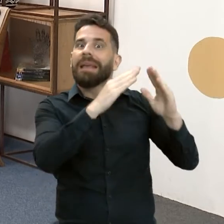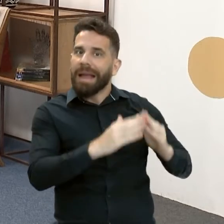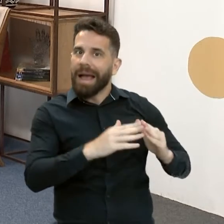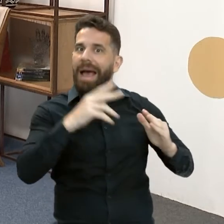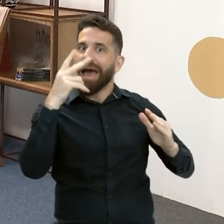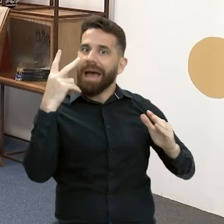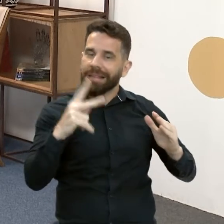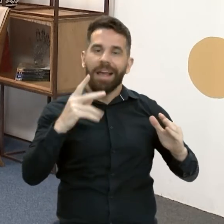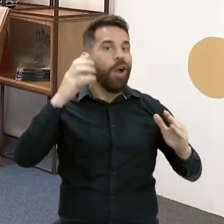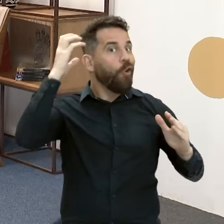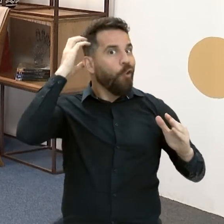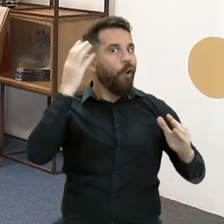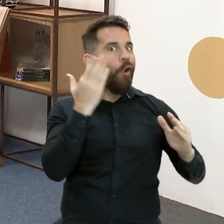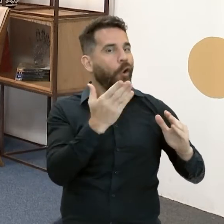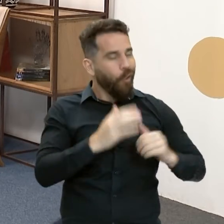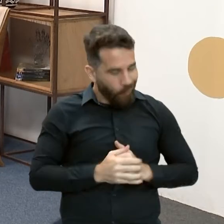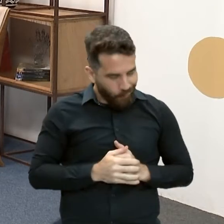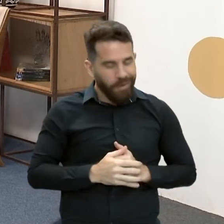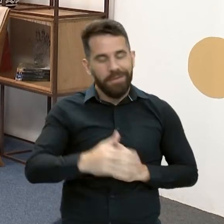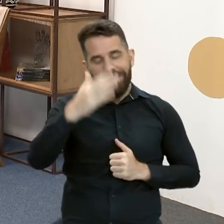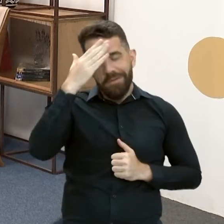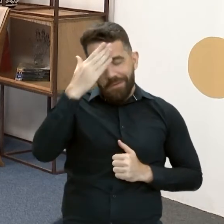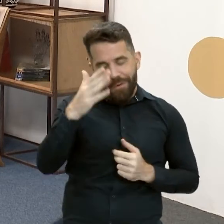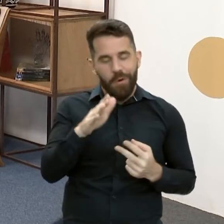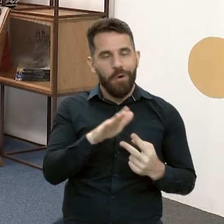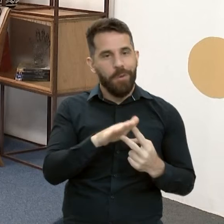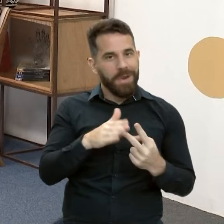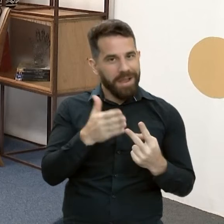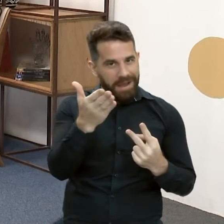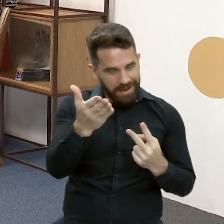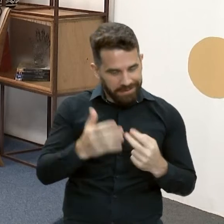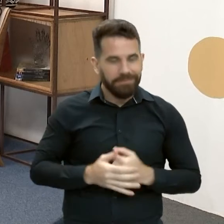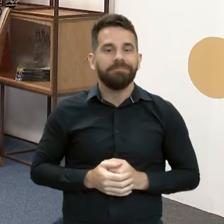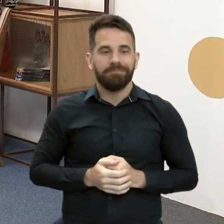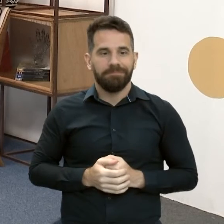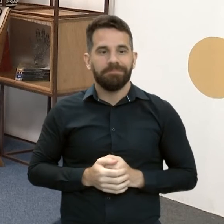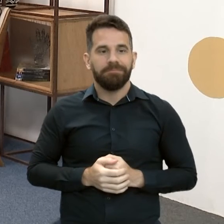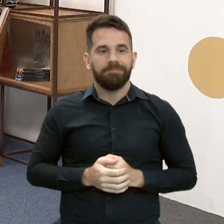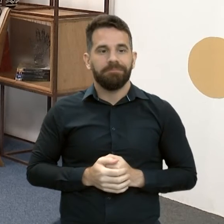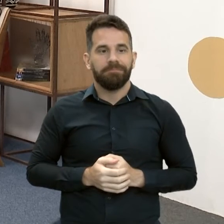agradecer a presença de vocês. Obrigada, Ludmila. Obrigada, Fabiana.